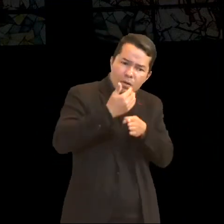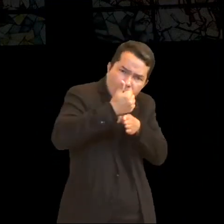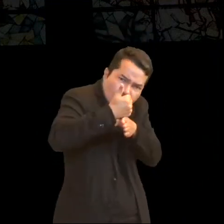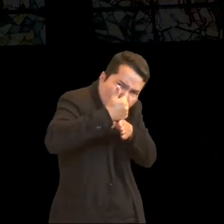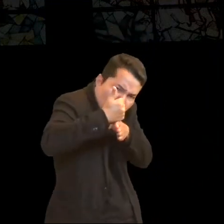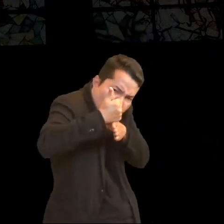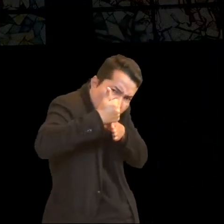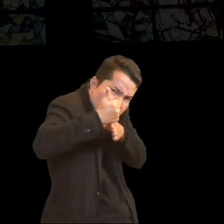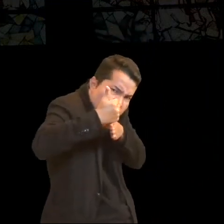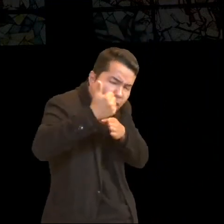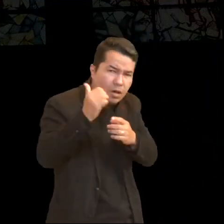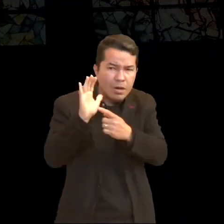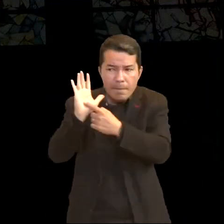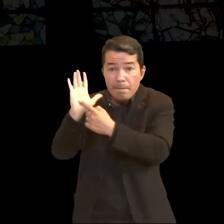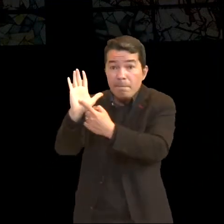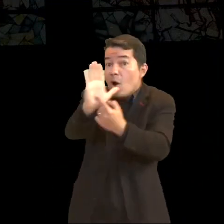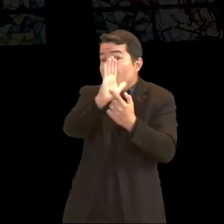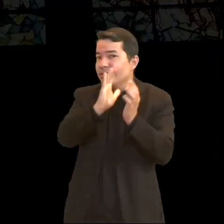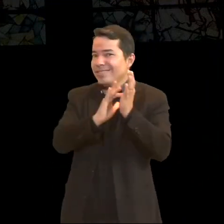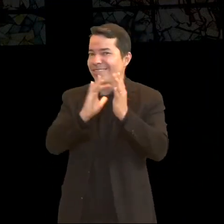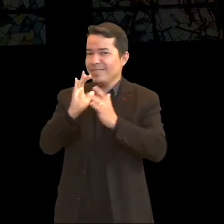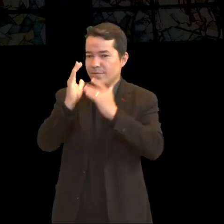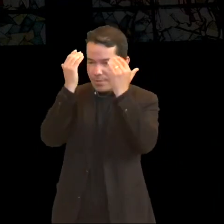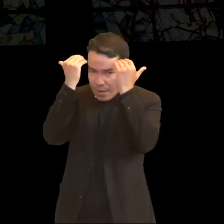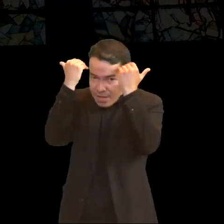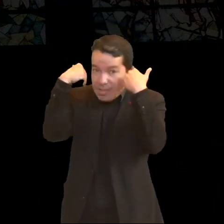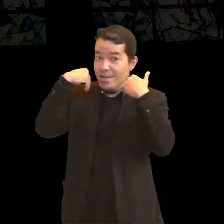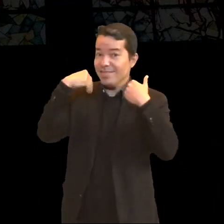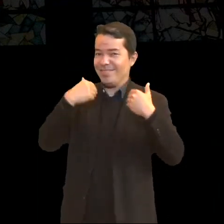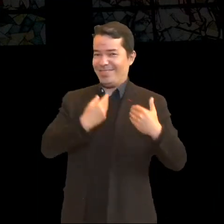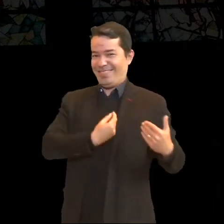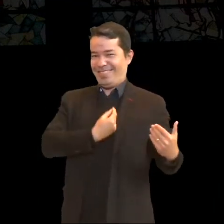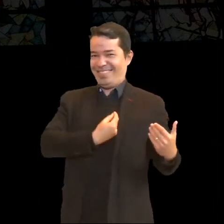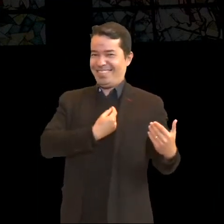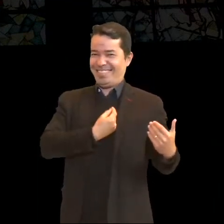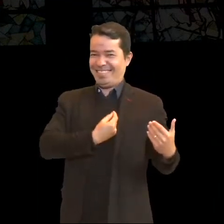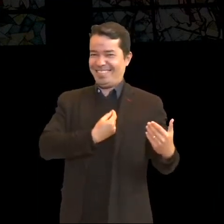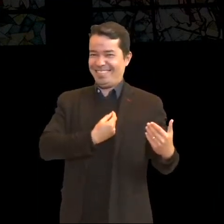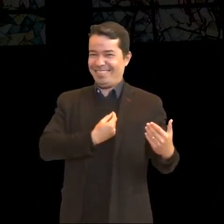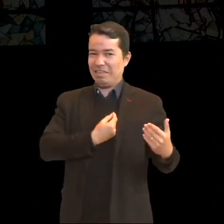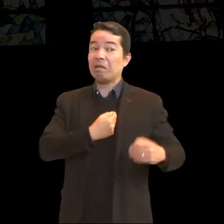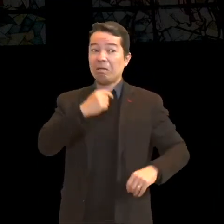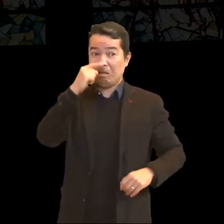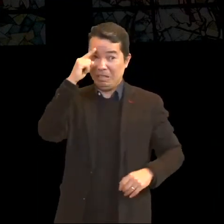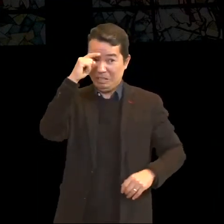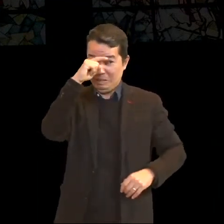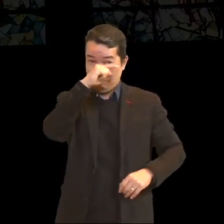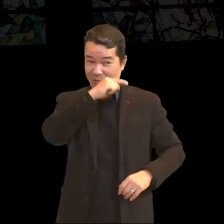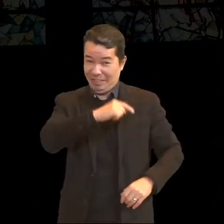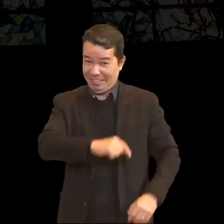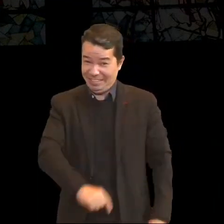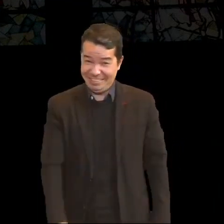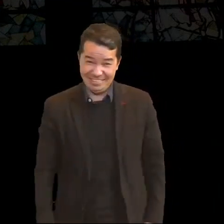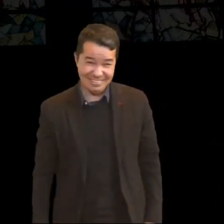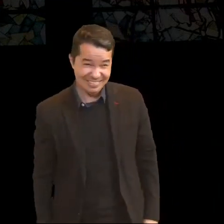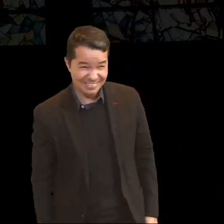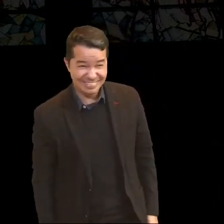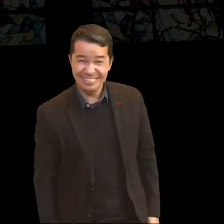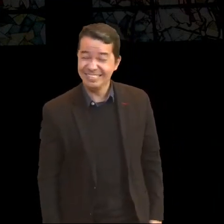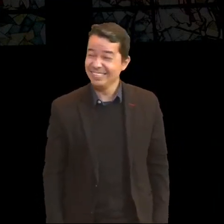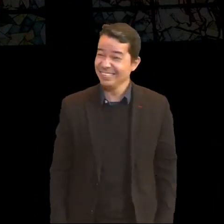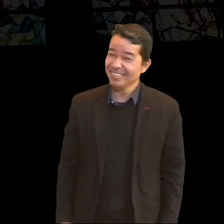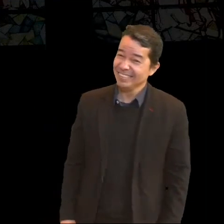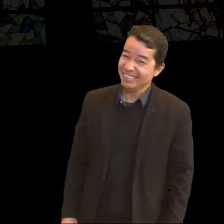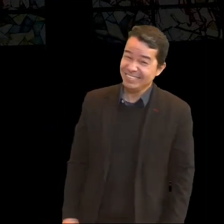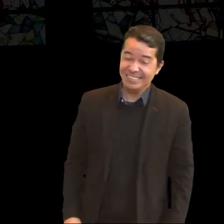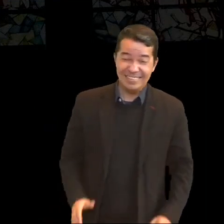de Jesus em nós. Eu já contei aqui para vocês que quando eu era pequeno, em período de férias,